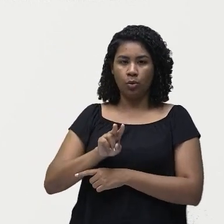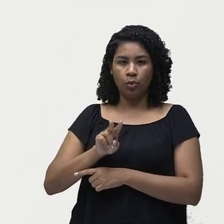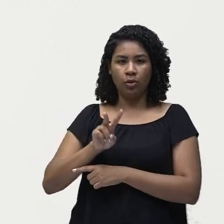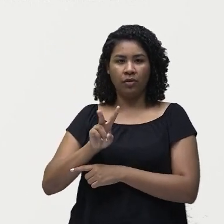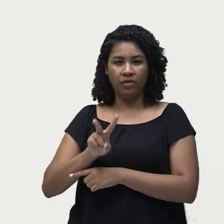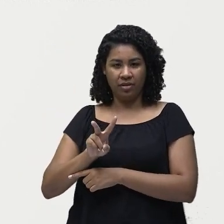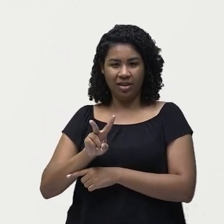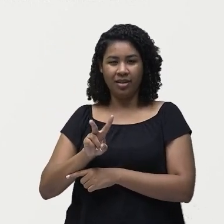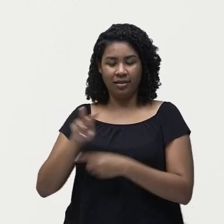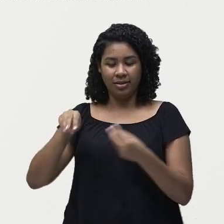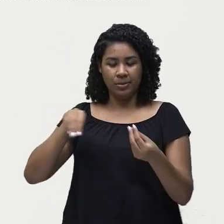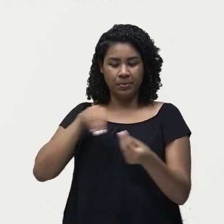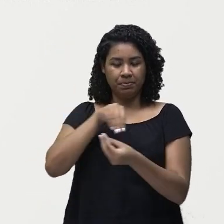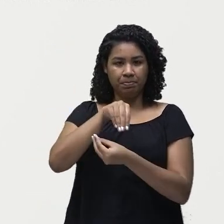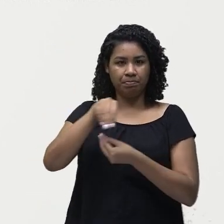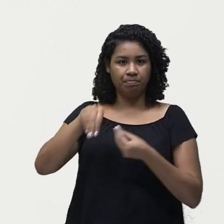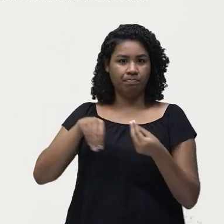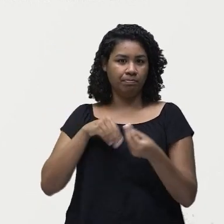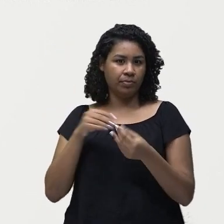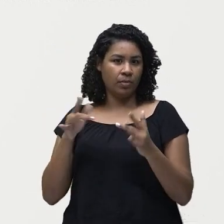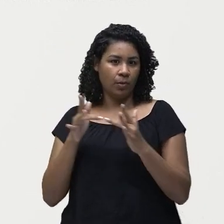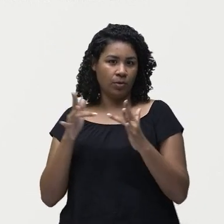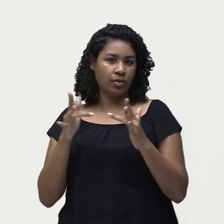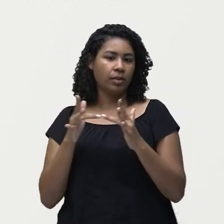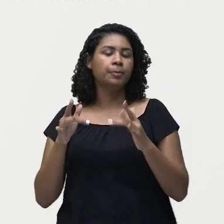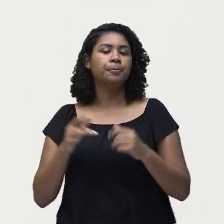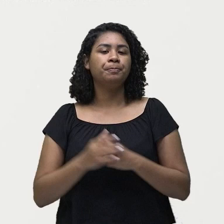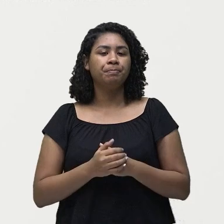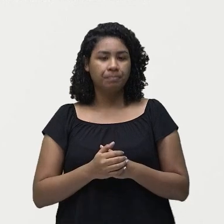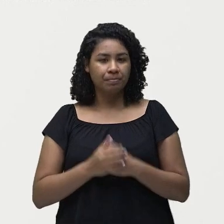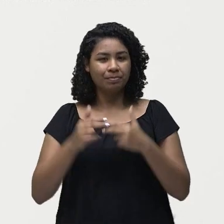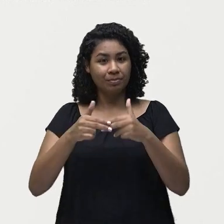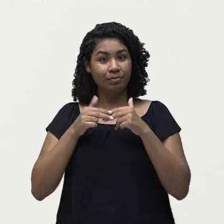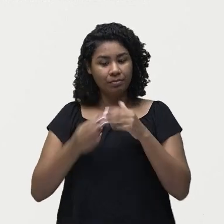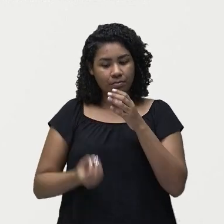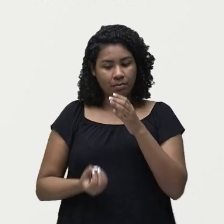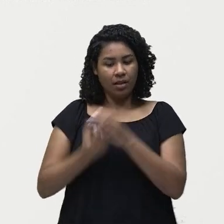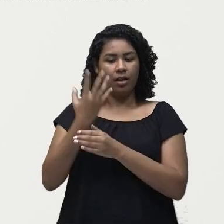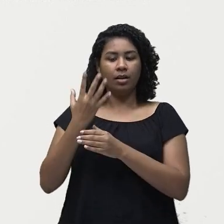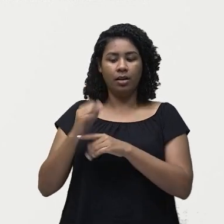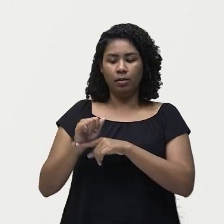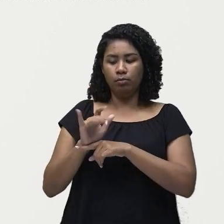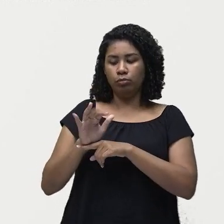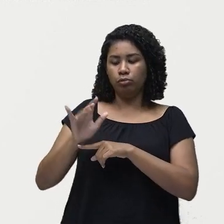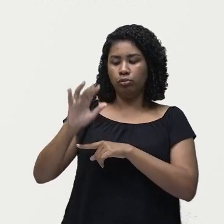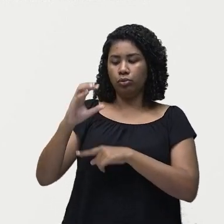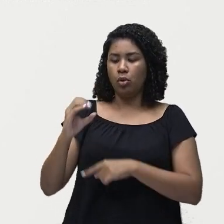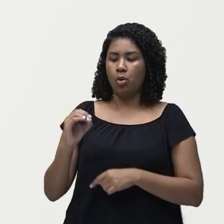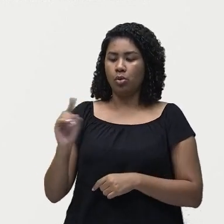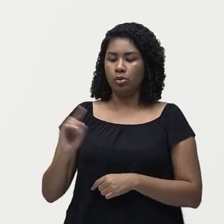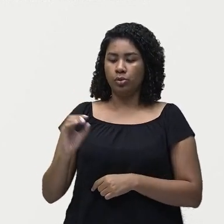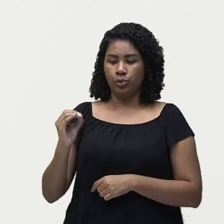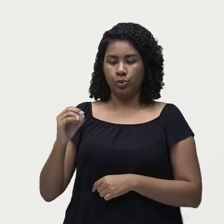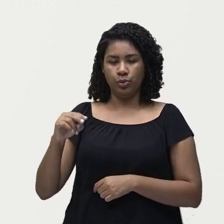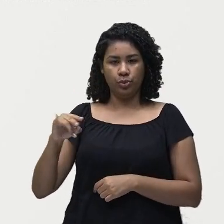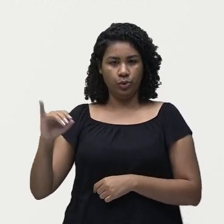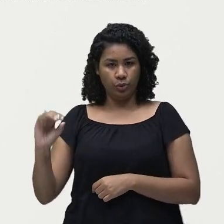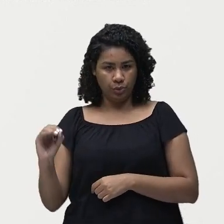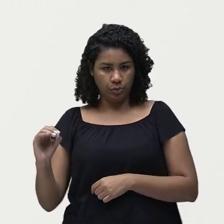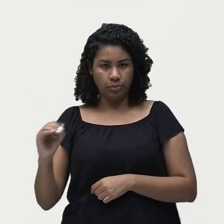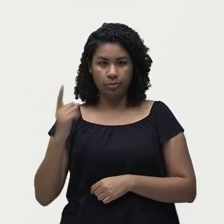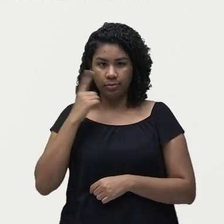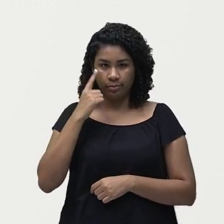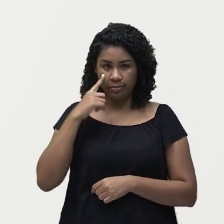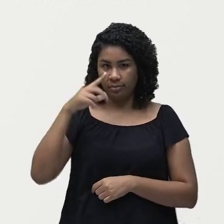vocês de que maneira, né, é produzido o ozônio, tá? Então, ela é produzida quando